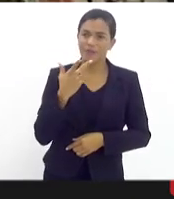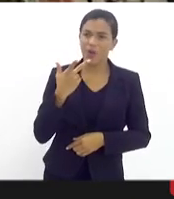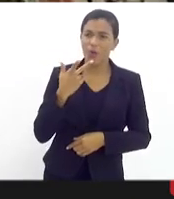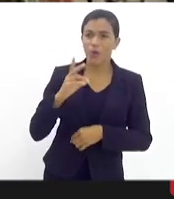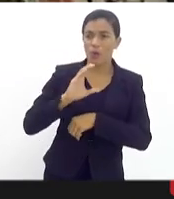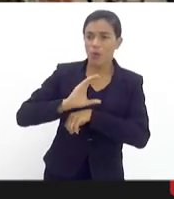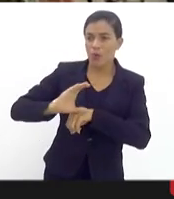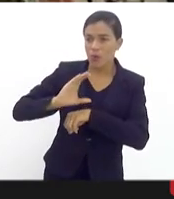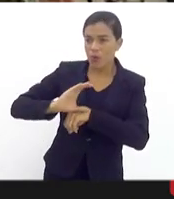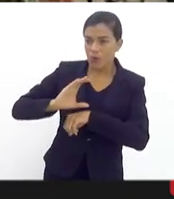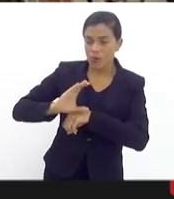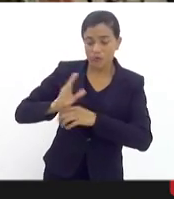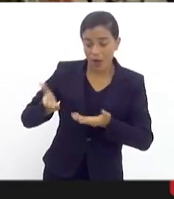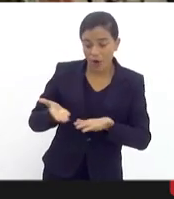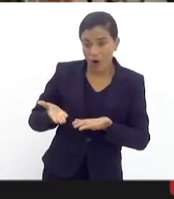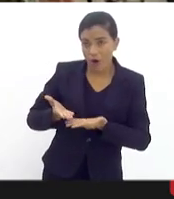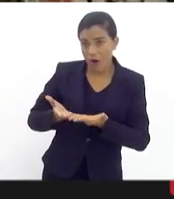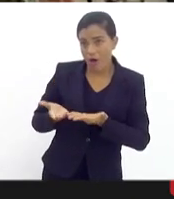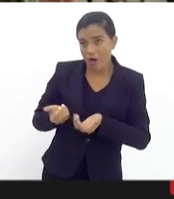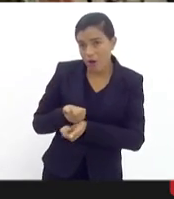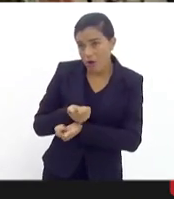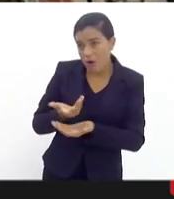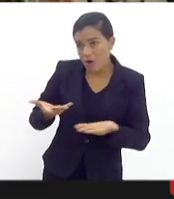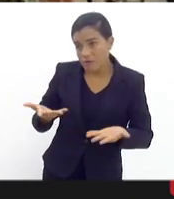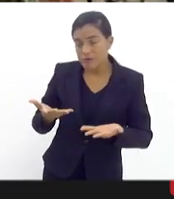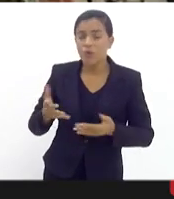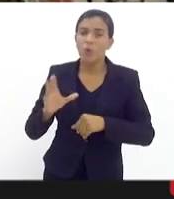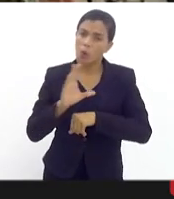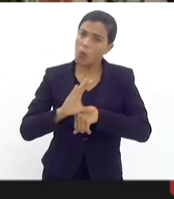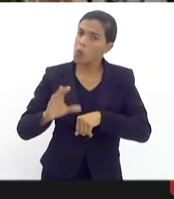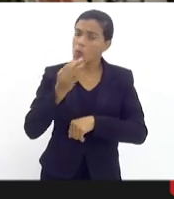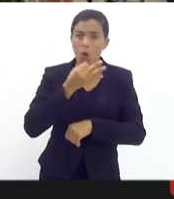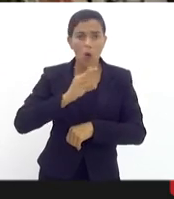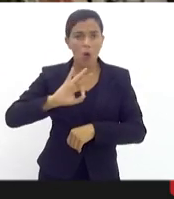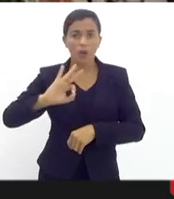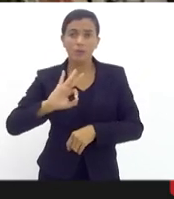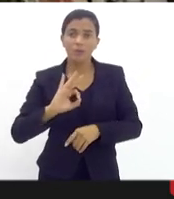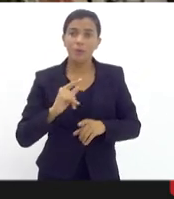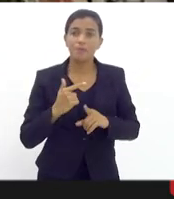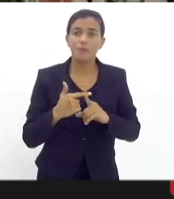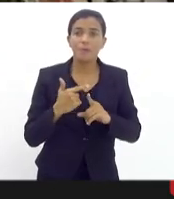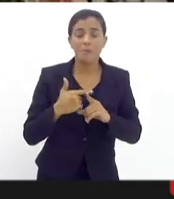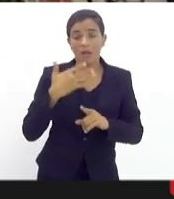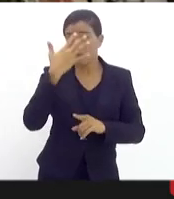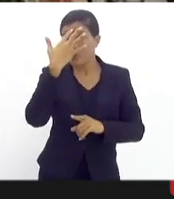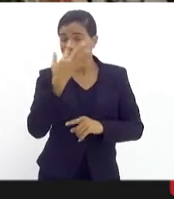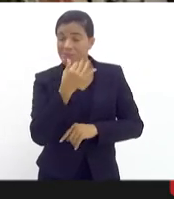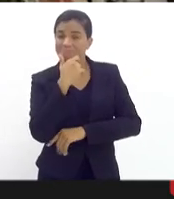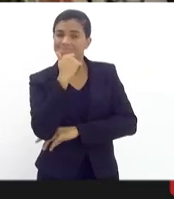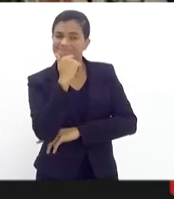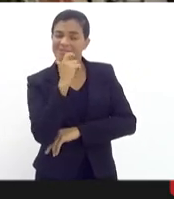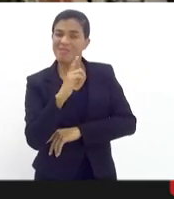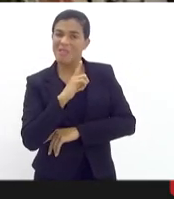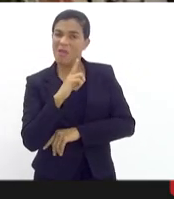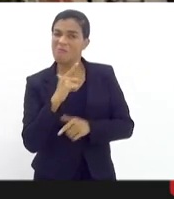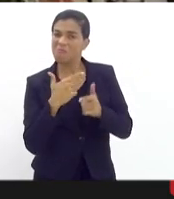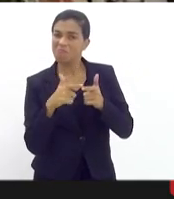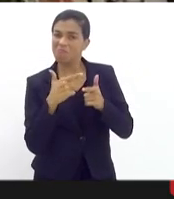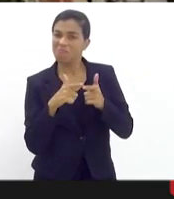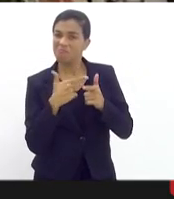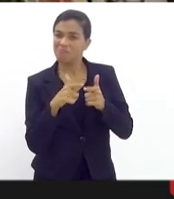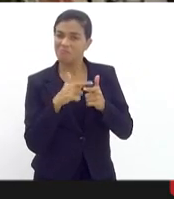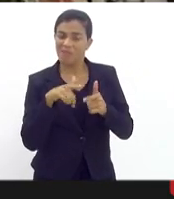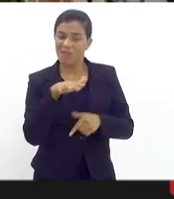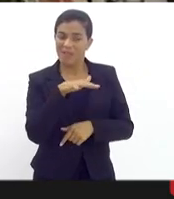eles estão realizando são cursos bem-sucedidos, mas que, no entender dela, existe um nó na